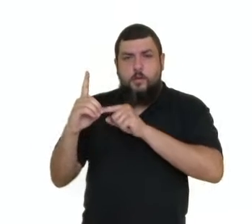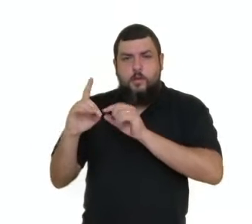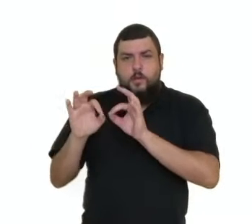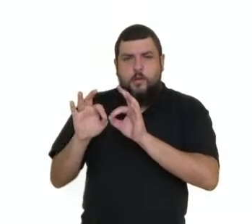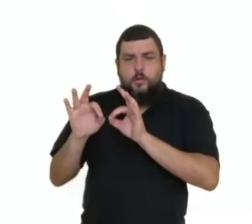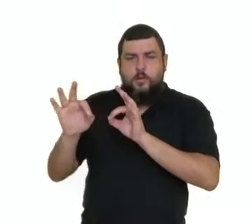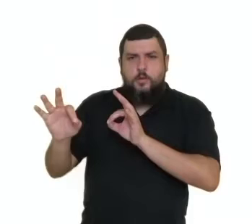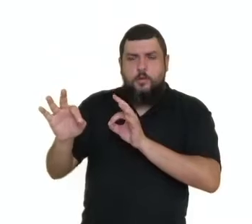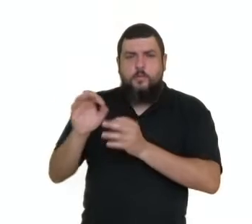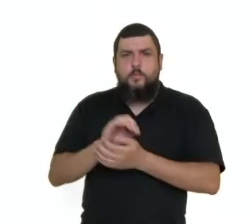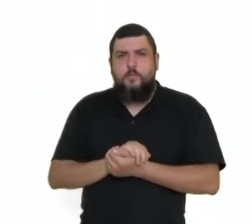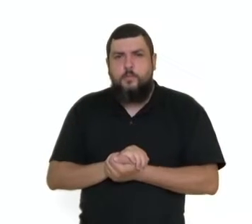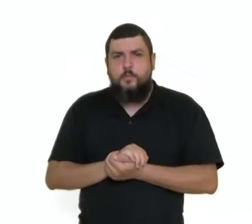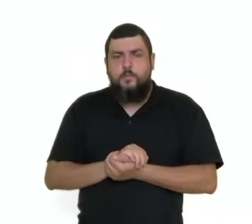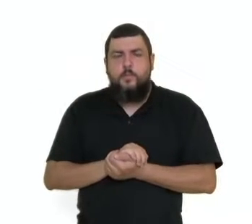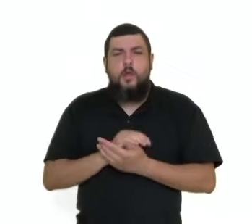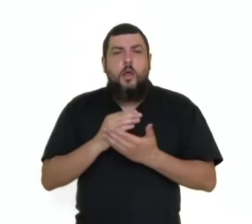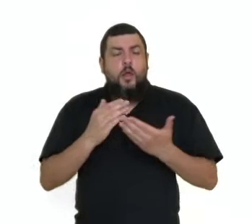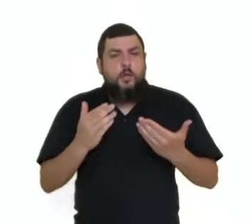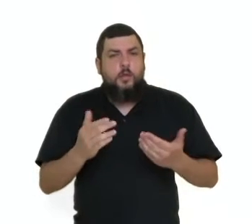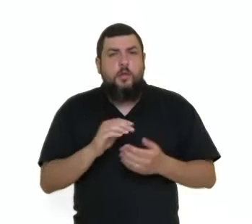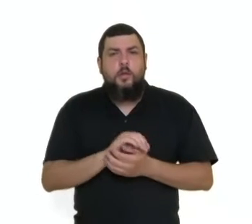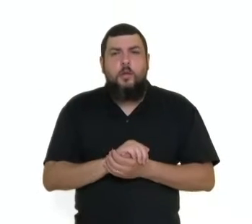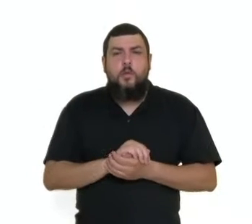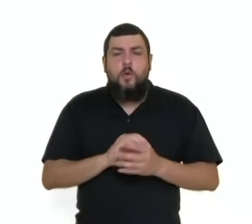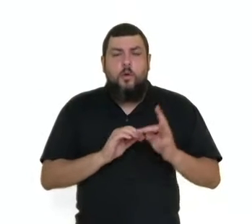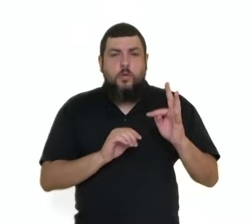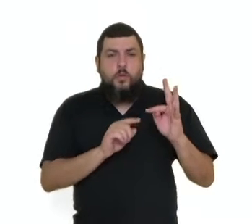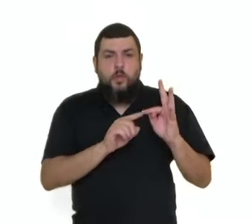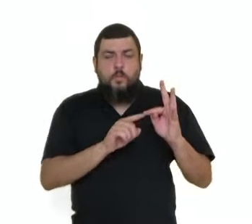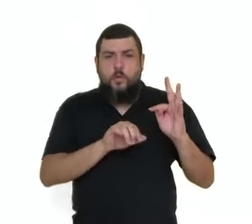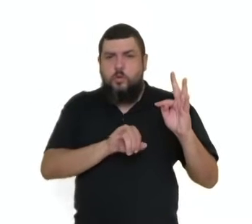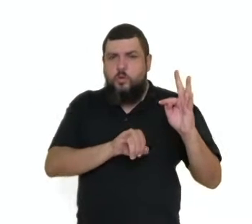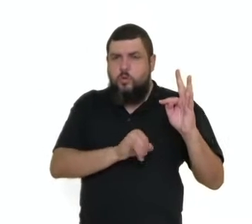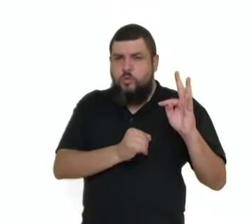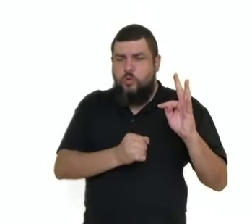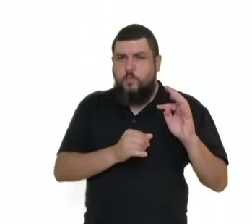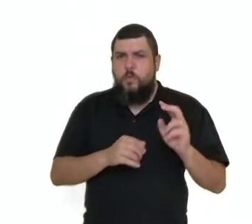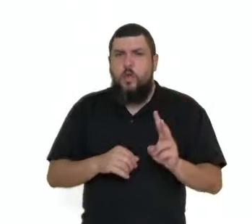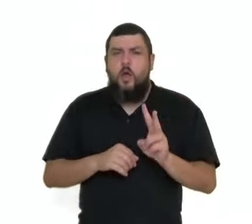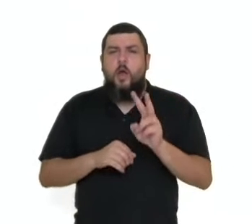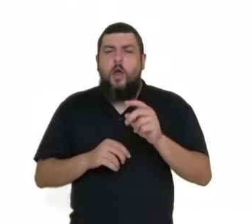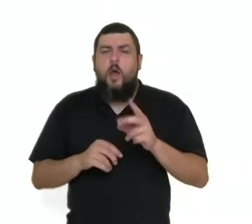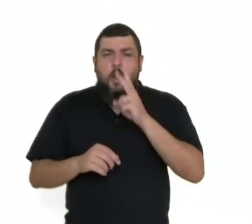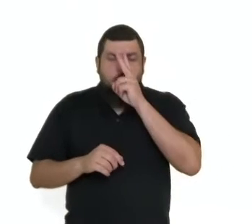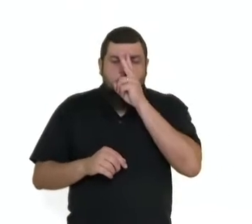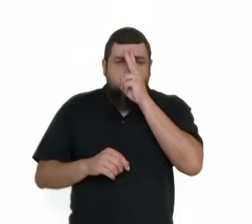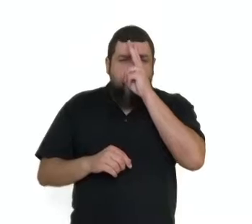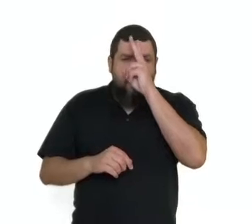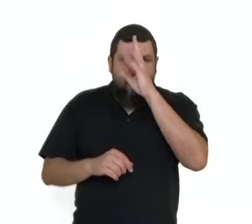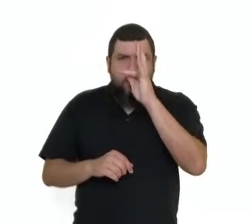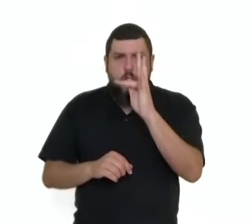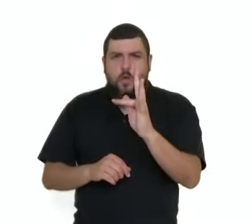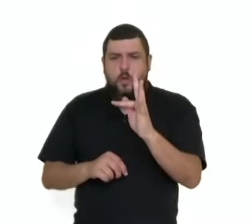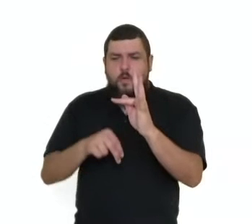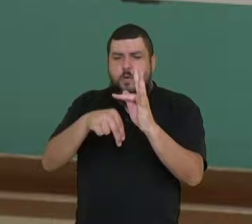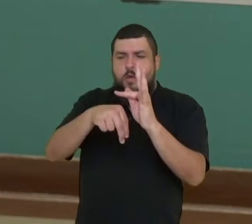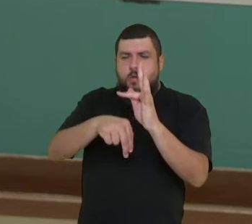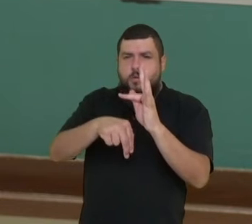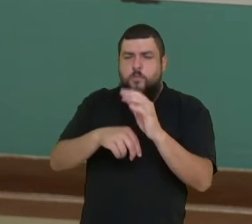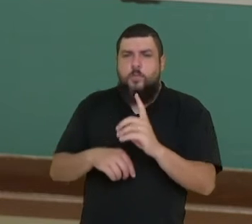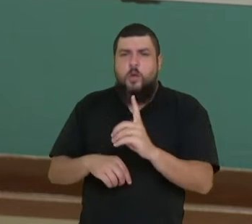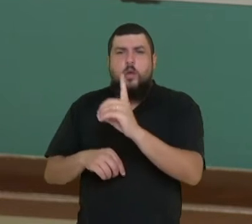temos tal como trabalho, medido em Joule, o F que representa a força, que é o Newton, e o D que representa a distância. Na